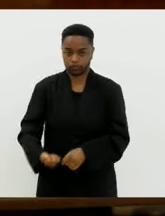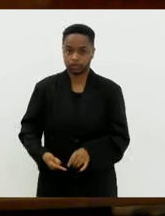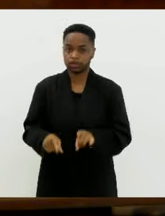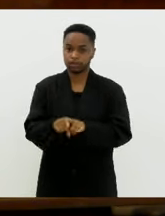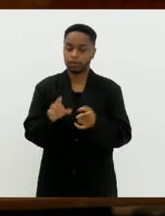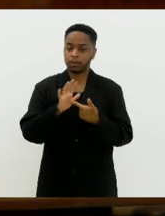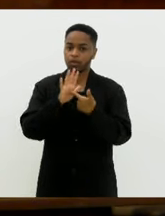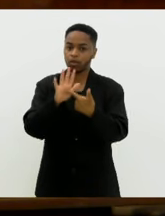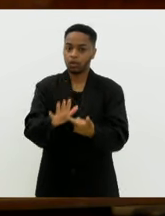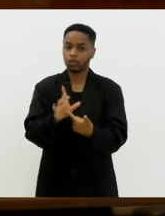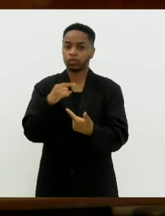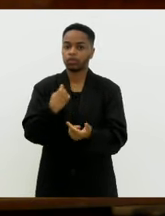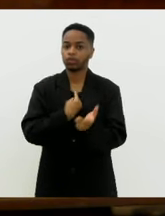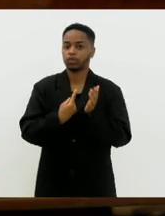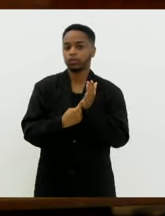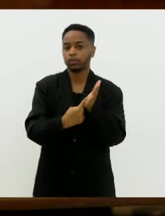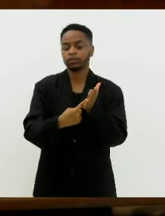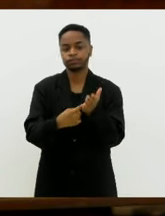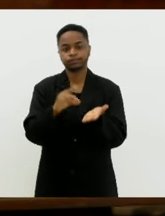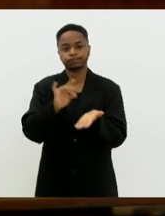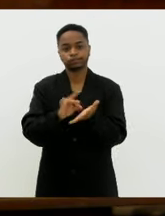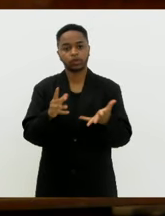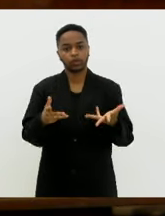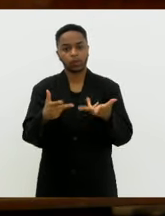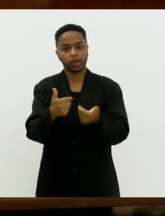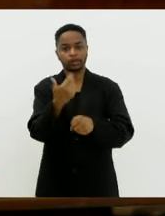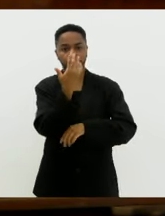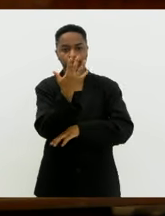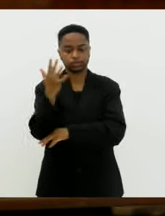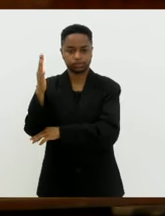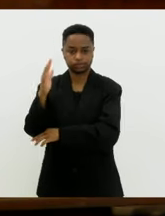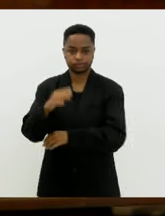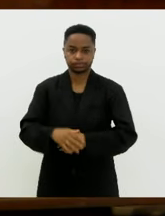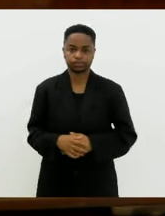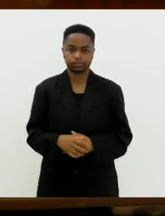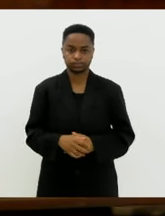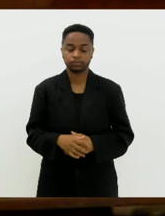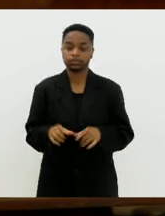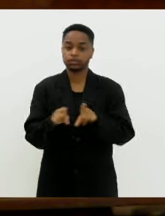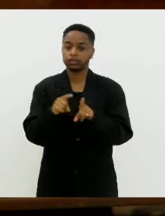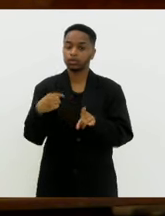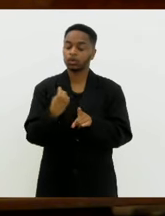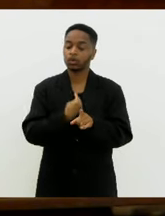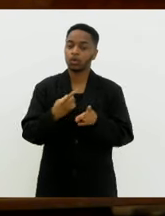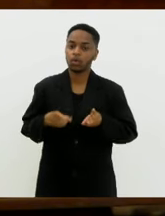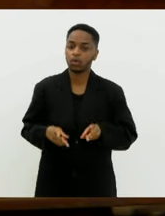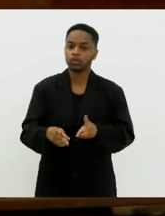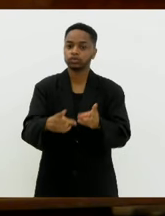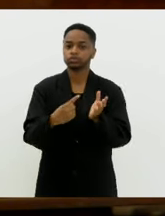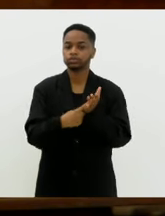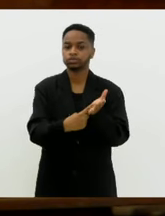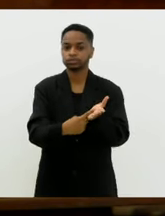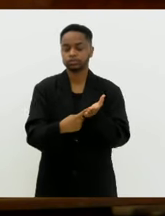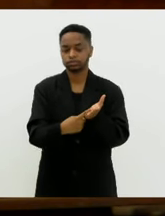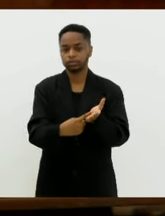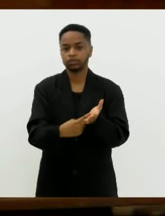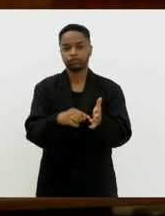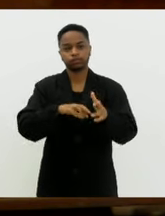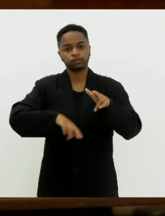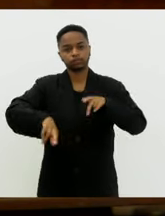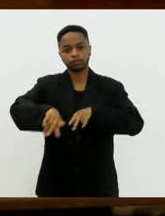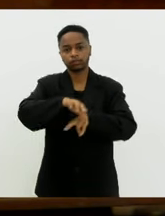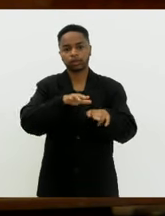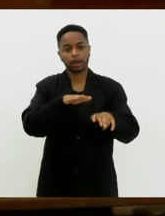Isso reforça o nosso compromisso com a qualidade ambiental. Seguiremos com esse compromisso nas mais diversas